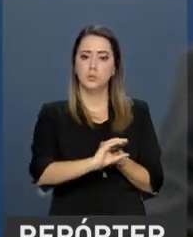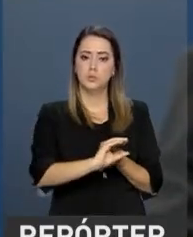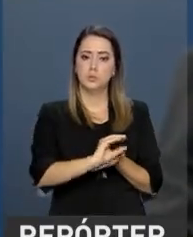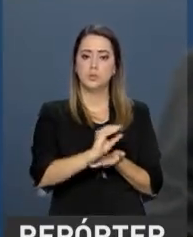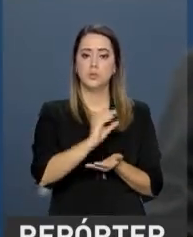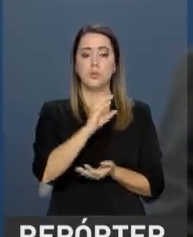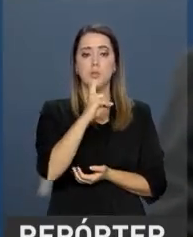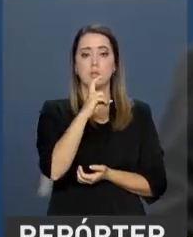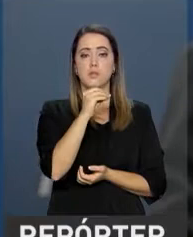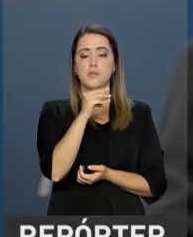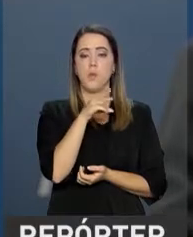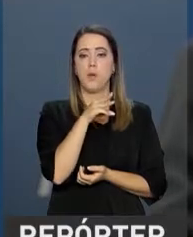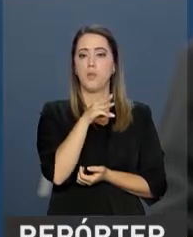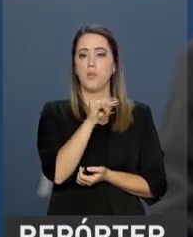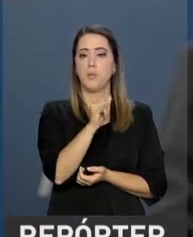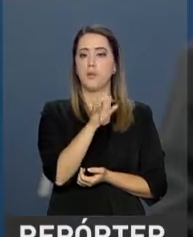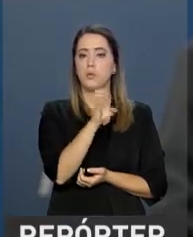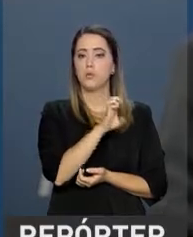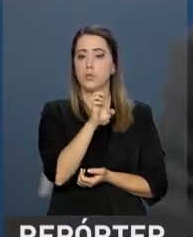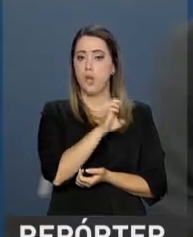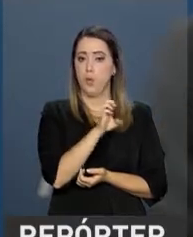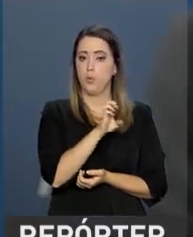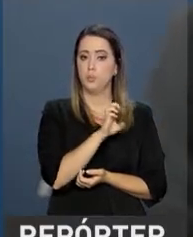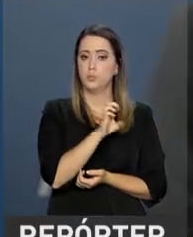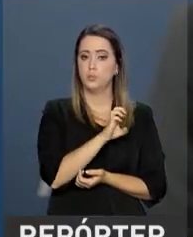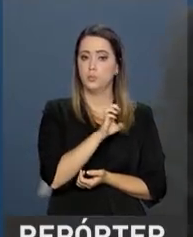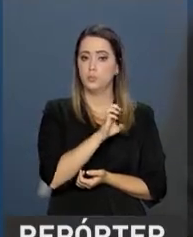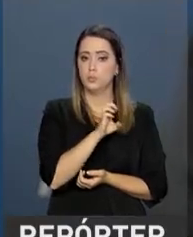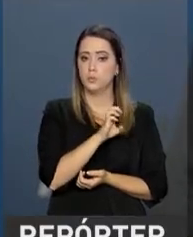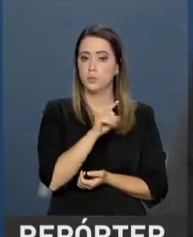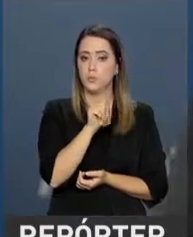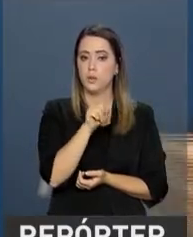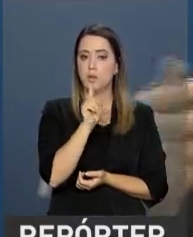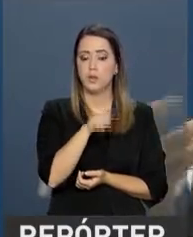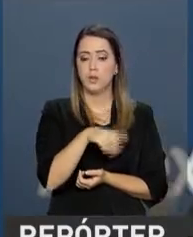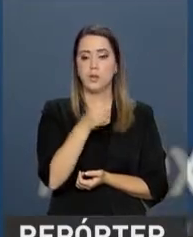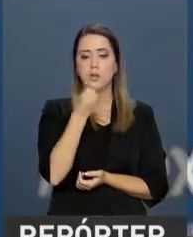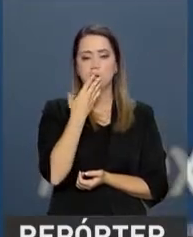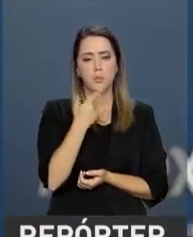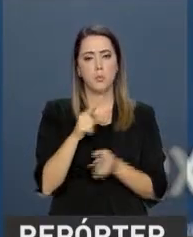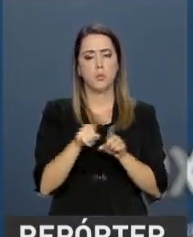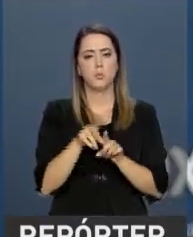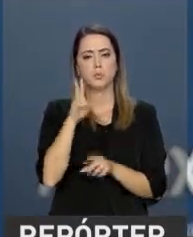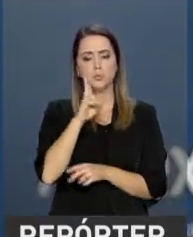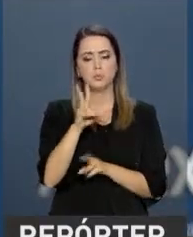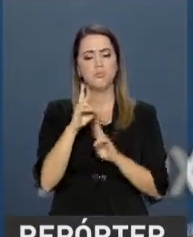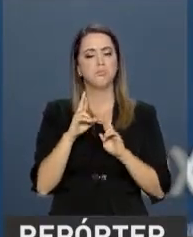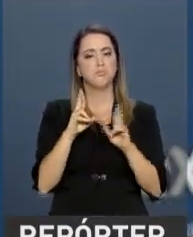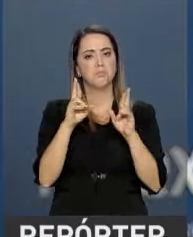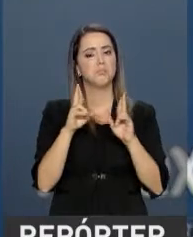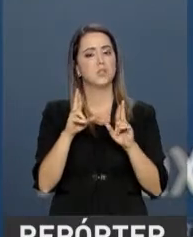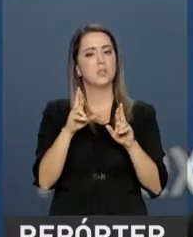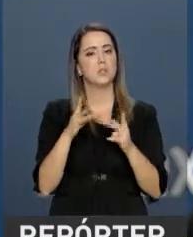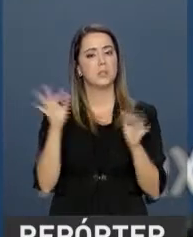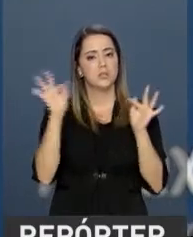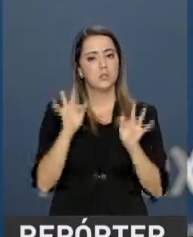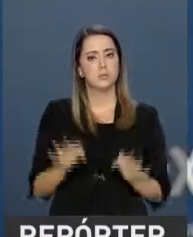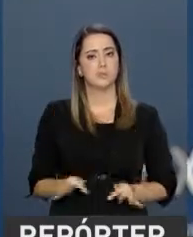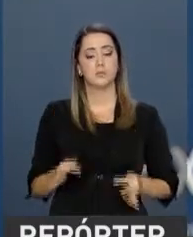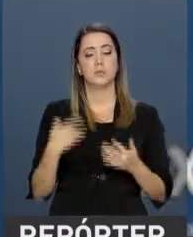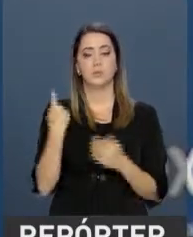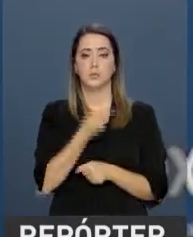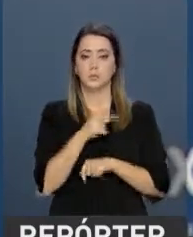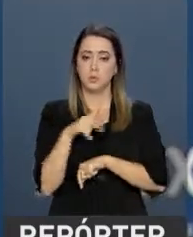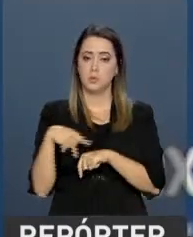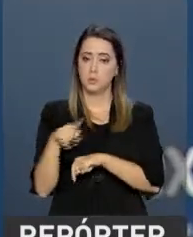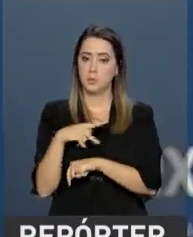de mais de 50 bilhões de euros. Né? De modo que esta é uma notícia muito alvissareira para o nosso país. Né?